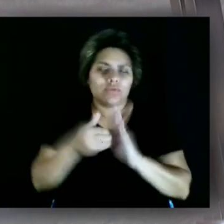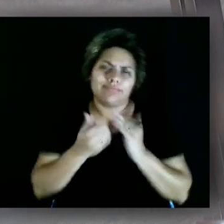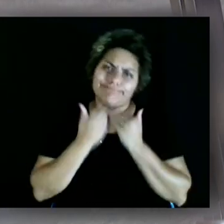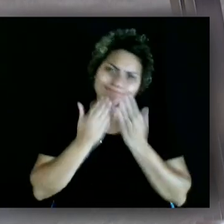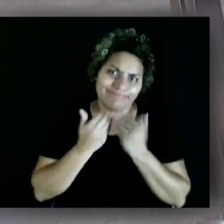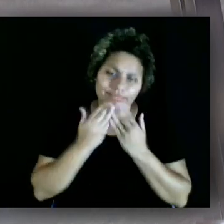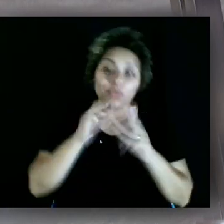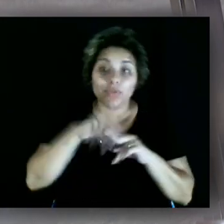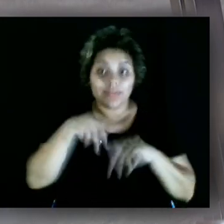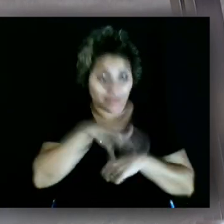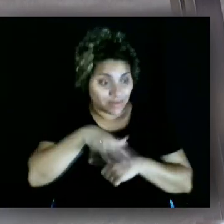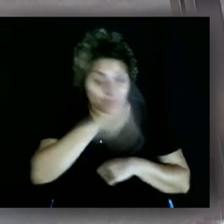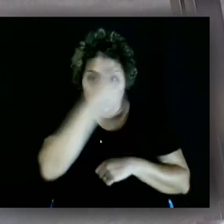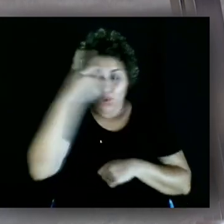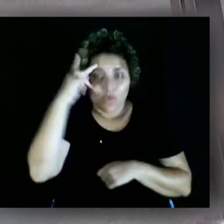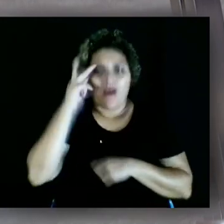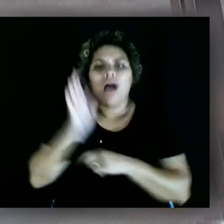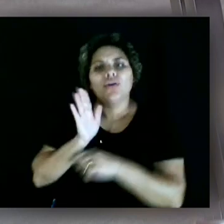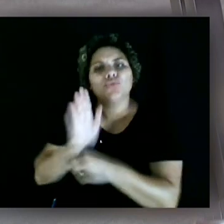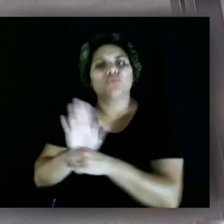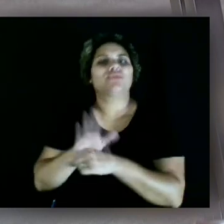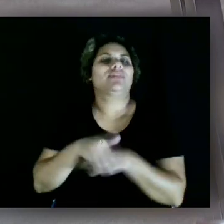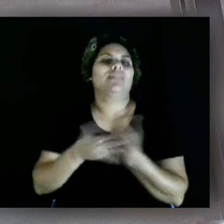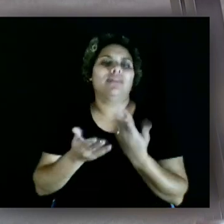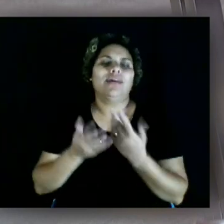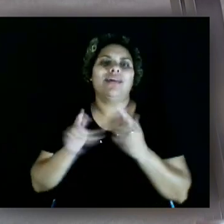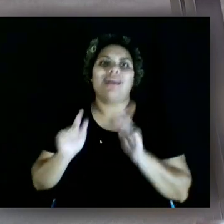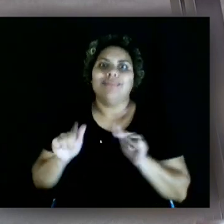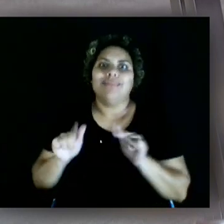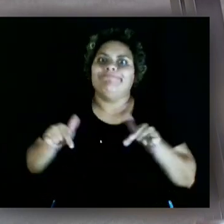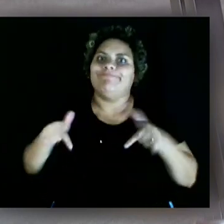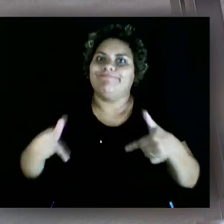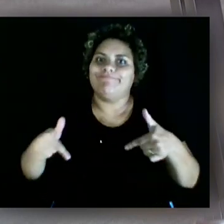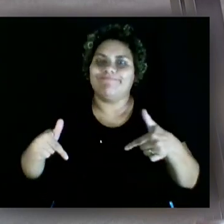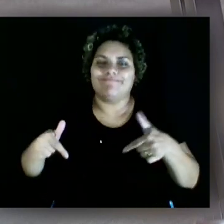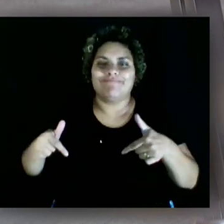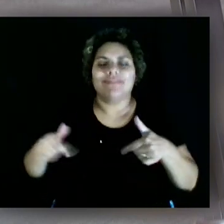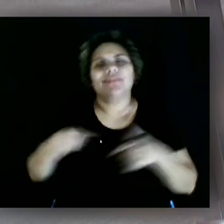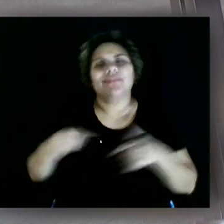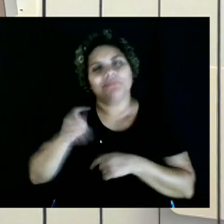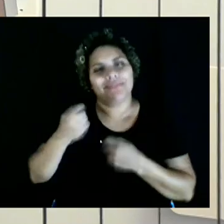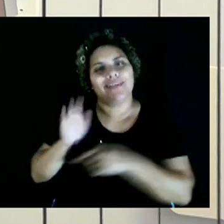esses protetores, os ativistas, a gente precisa dar uma ajuda para eles.